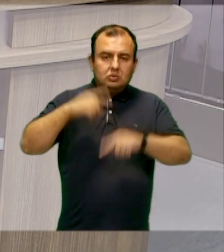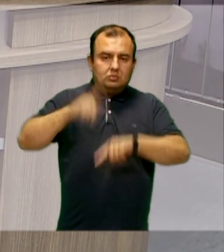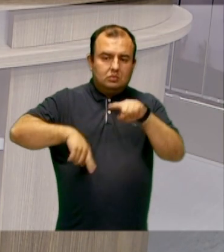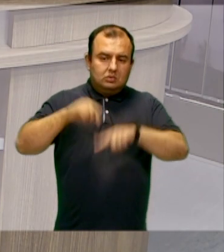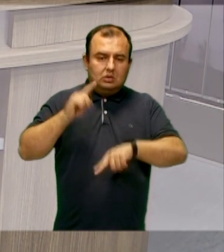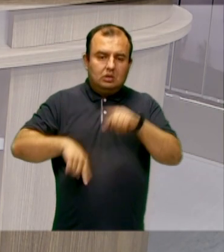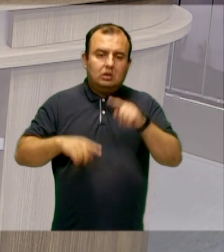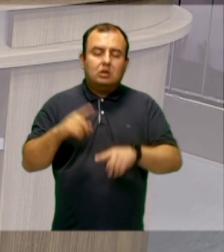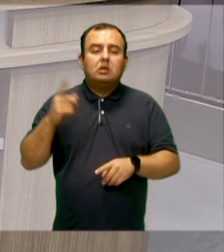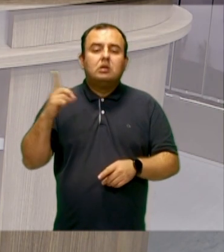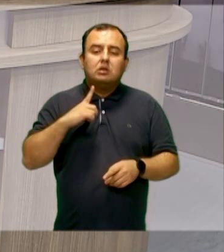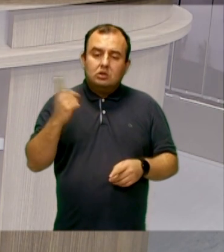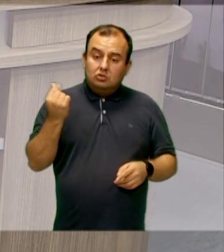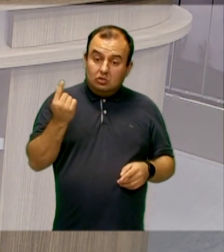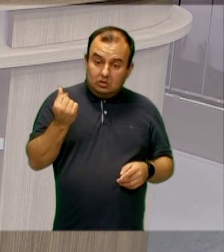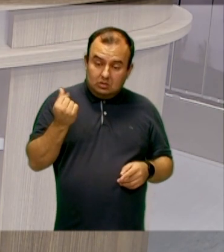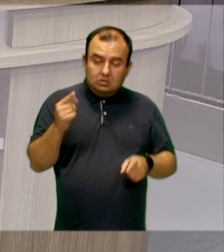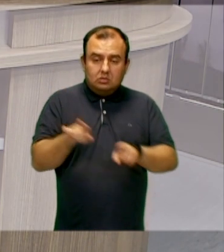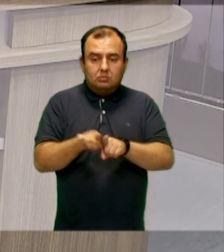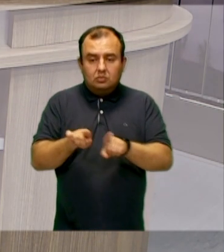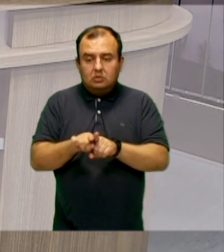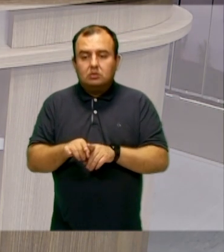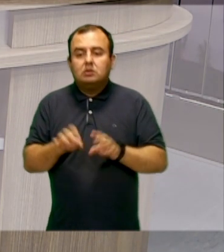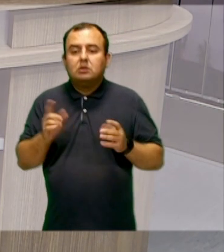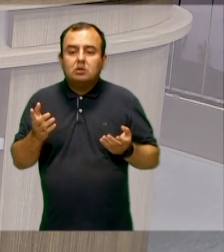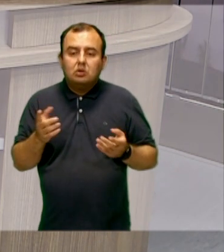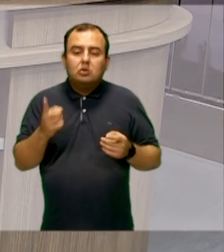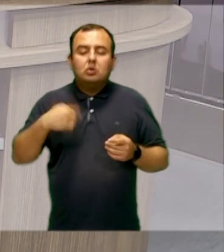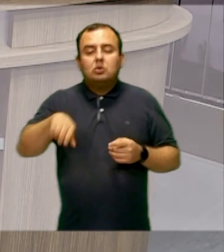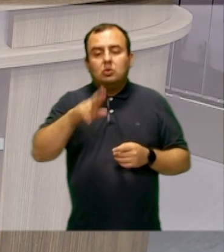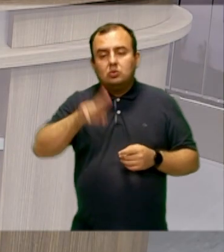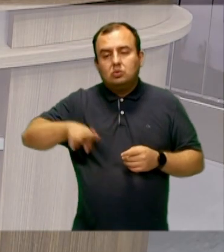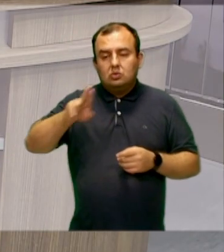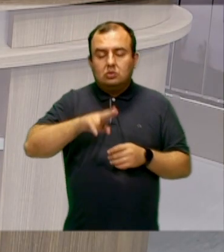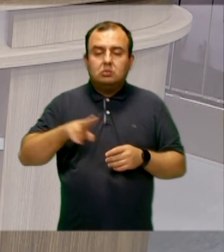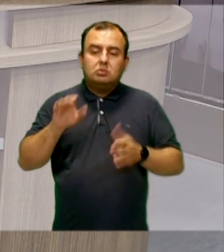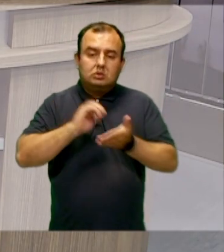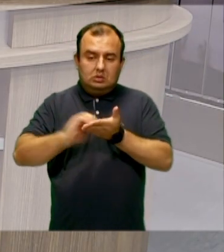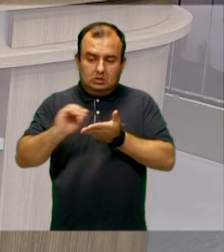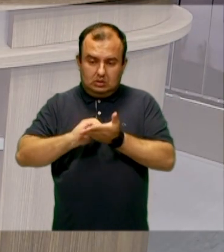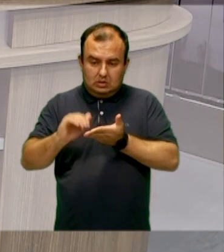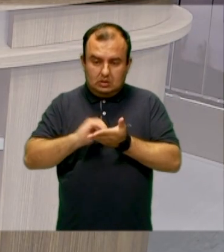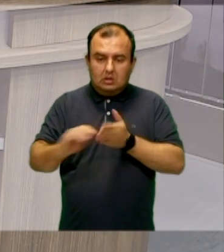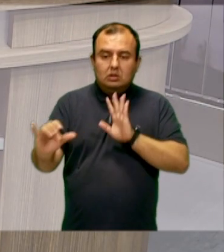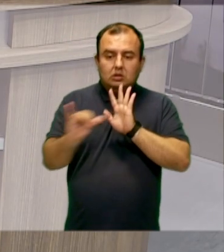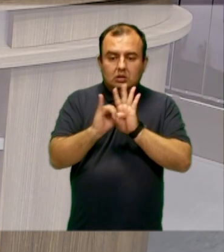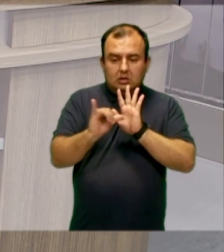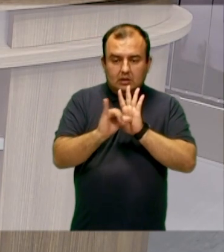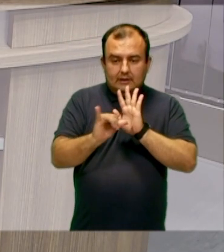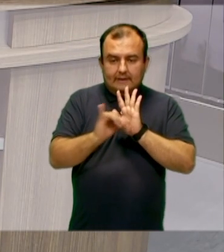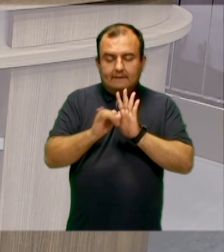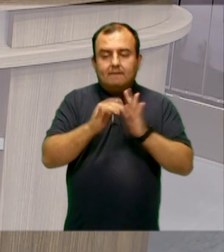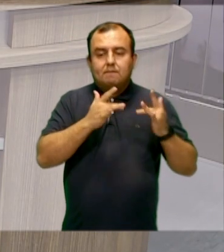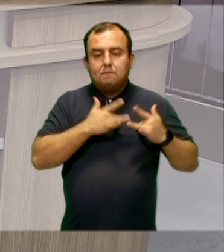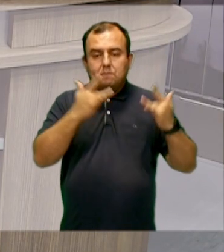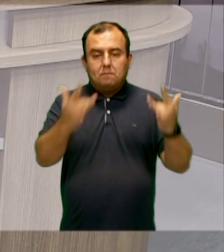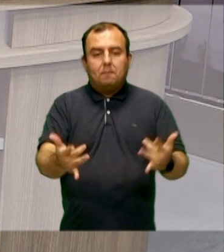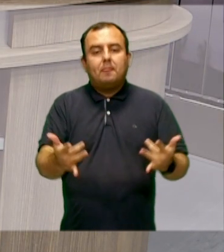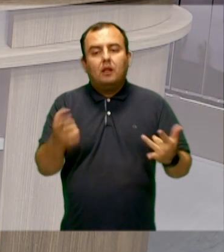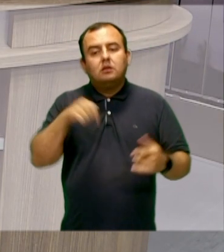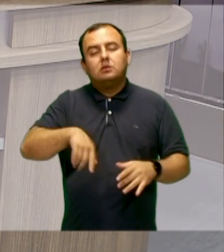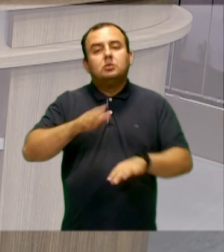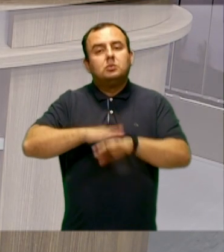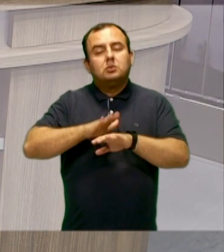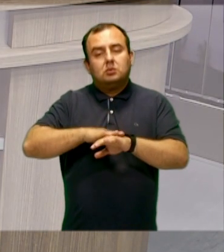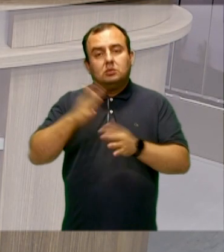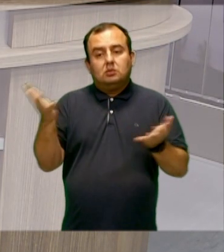gerando renda com isso, né? Isso. Então, o que a gente fez? Usamos uma parte da secretaria, fizemos o edital agora de doação, né? E nesse primeiro momento,